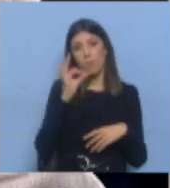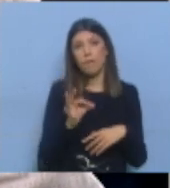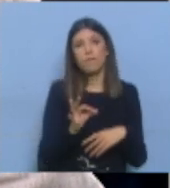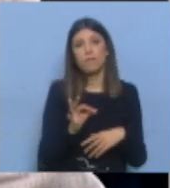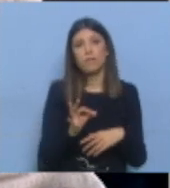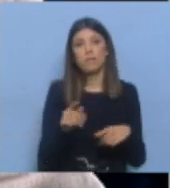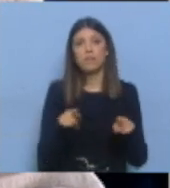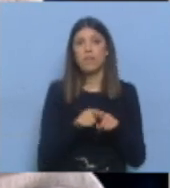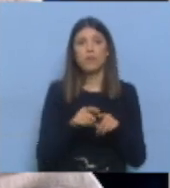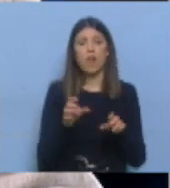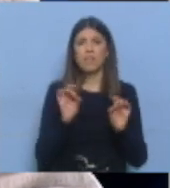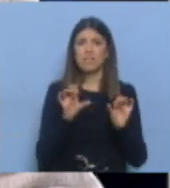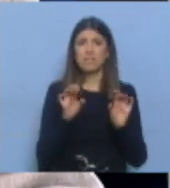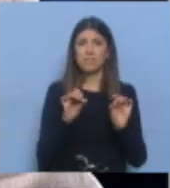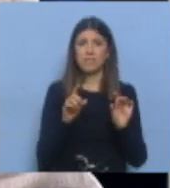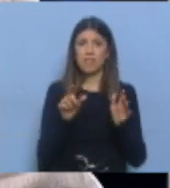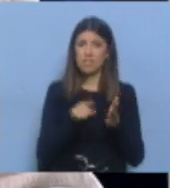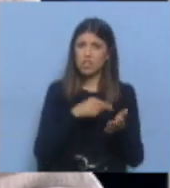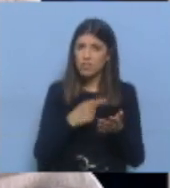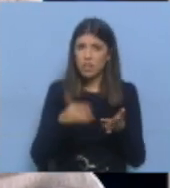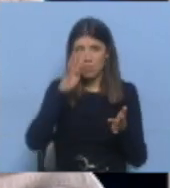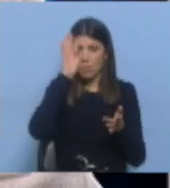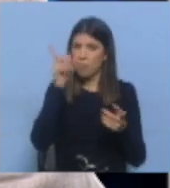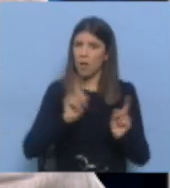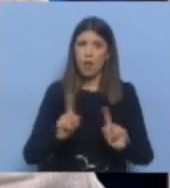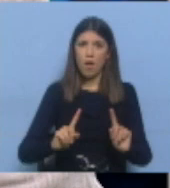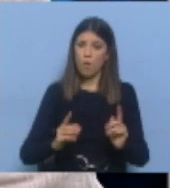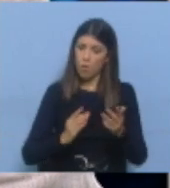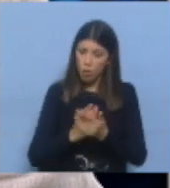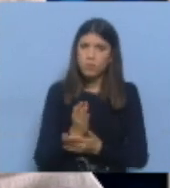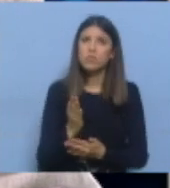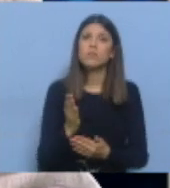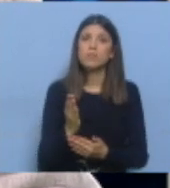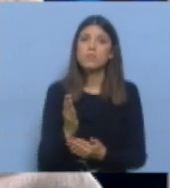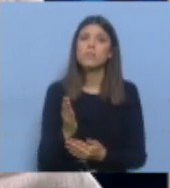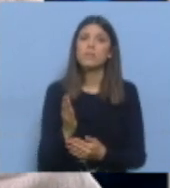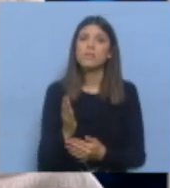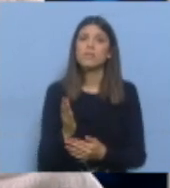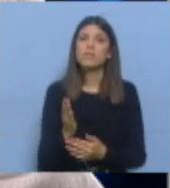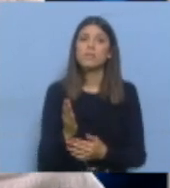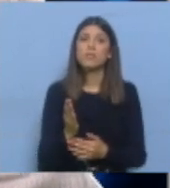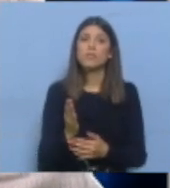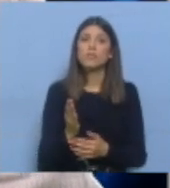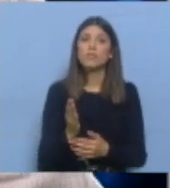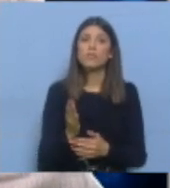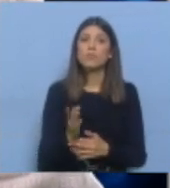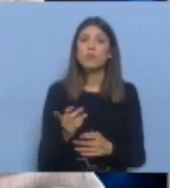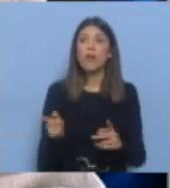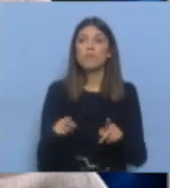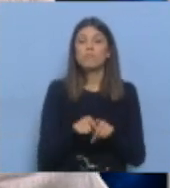neste momento renunciar. Se, num contexto diferente, julgo que aquilo que tu disseste no início, que ele não esperaria estar ainda no